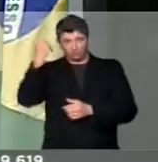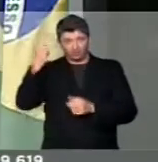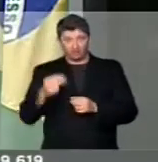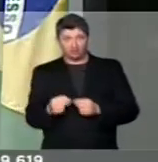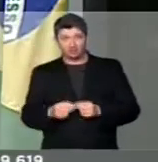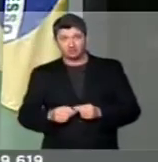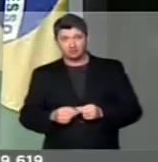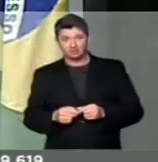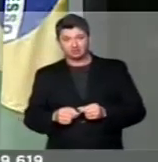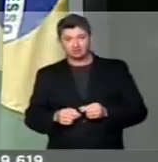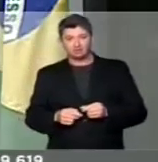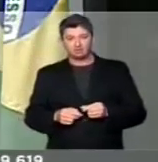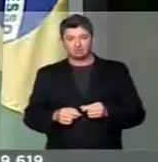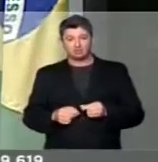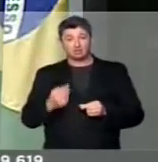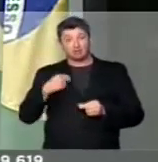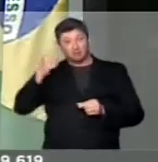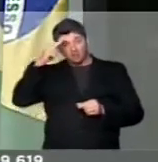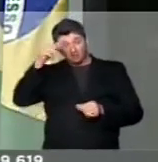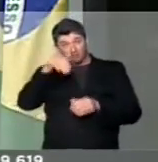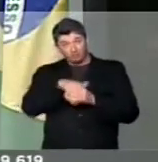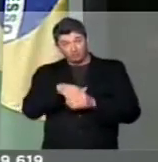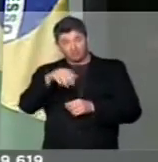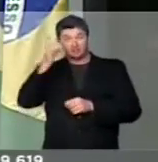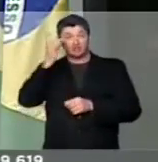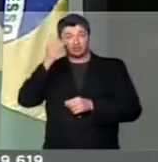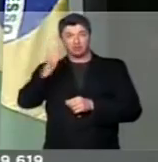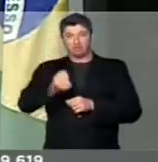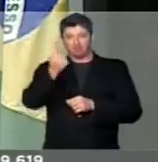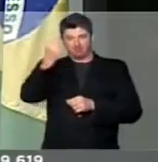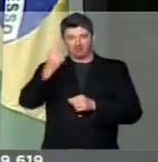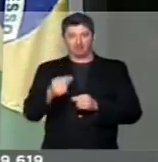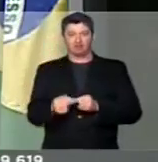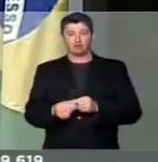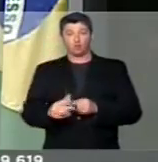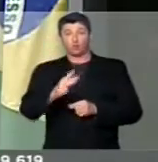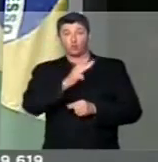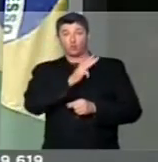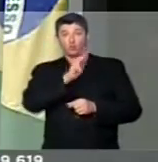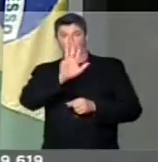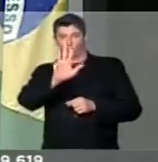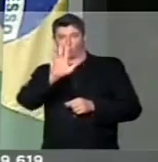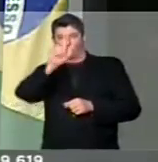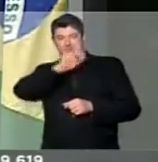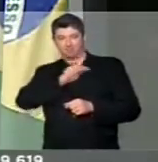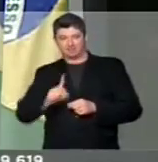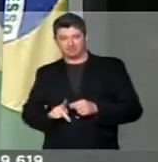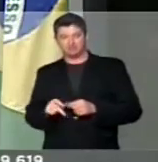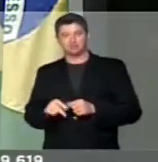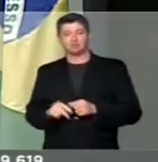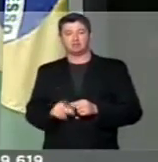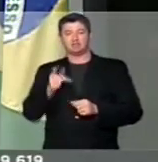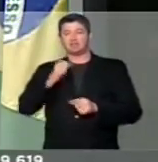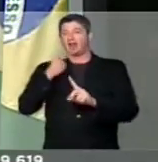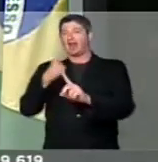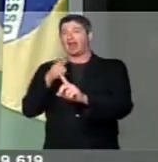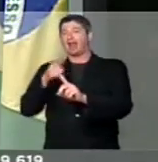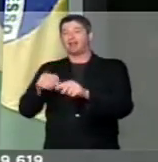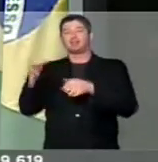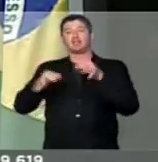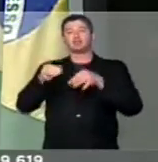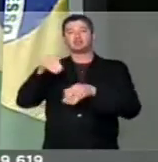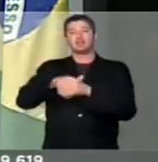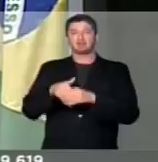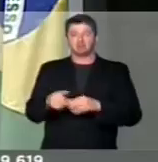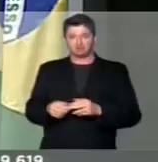tempo. Eu lembro da eleição da Dilma, a primeira eleição, quando Lula era presidente, ele já tirava sarro da justiça